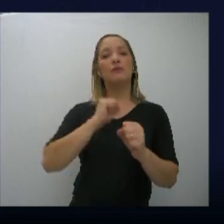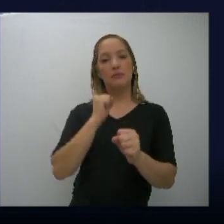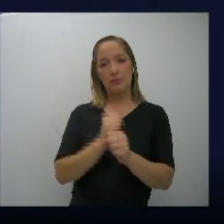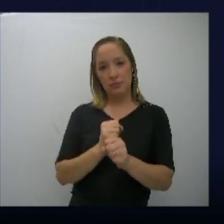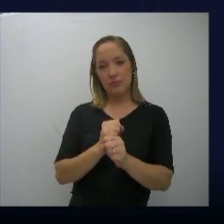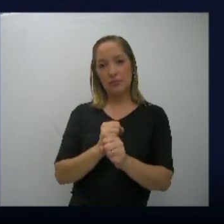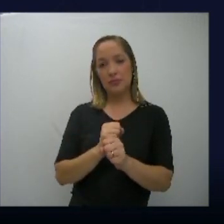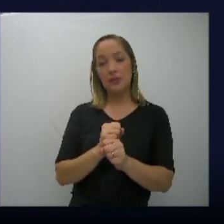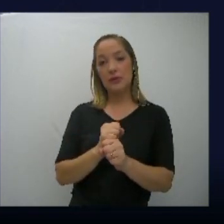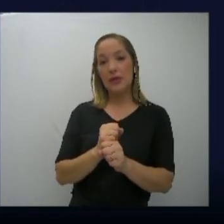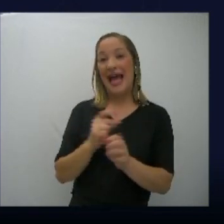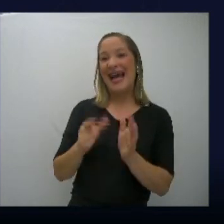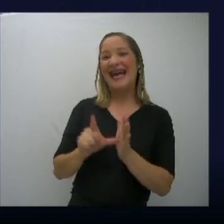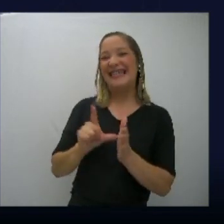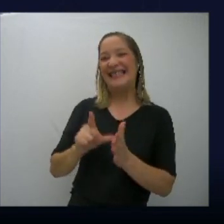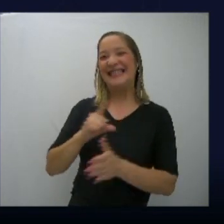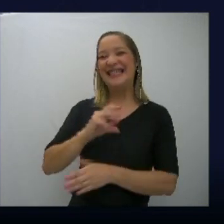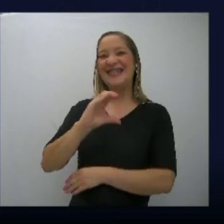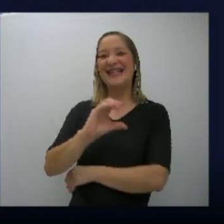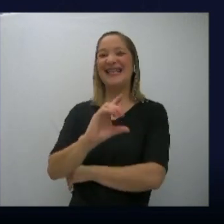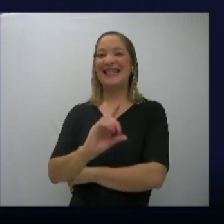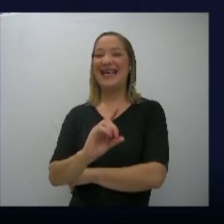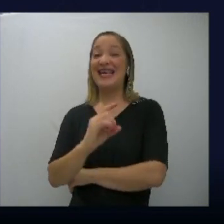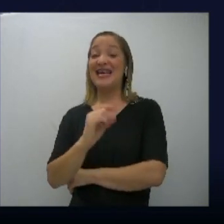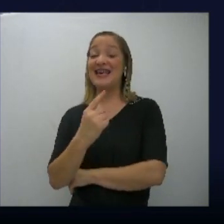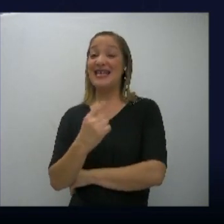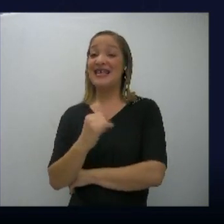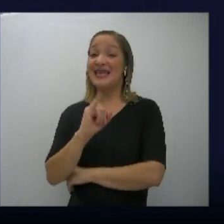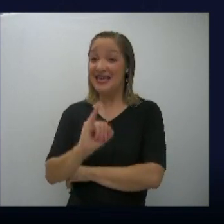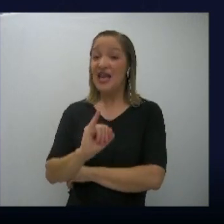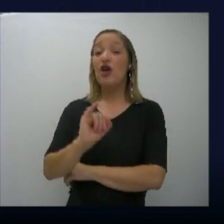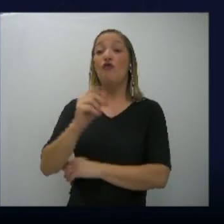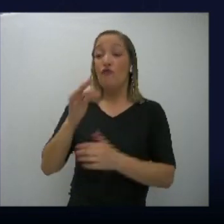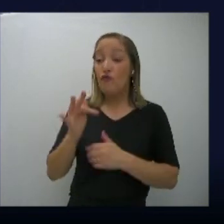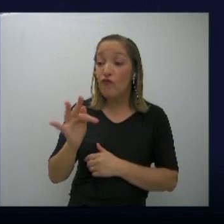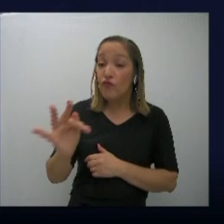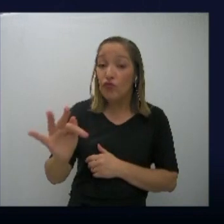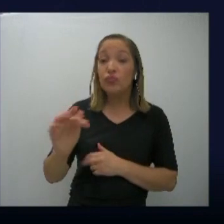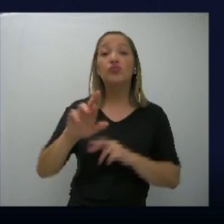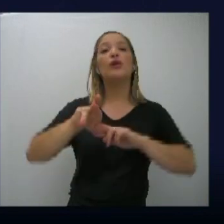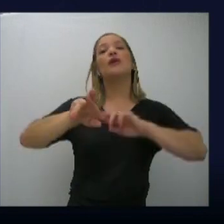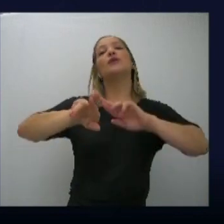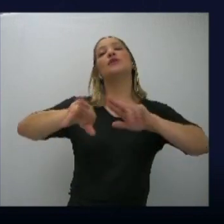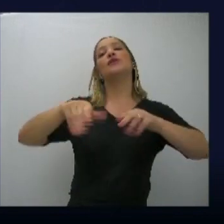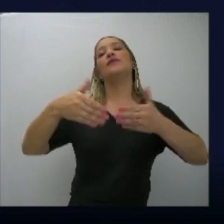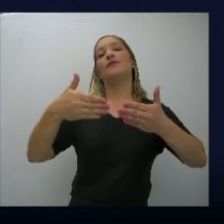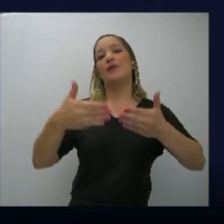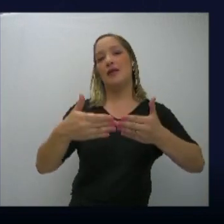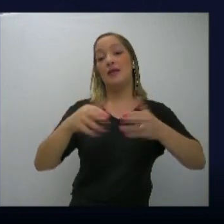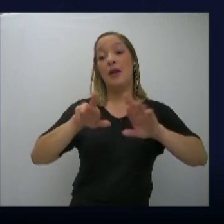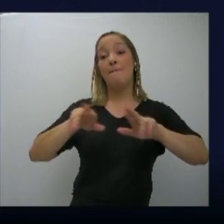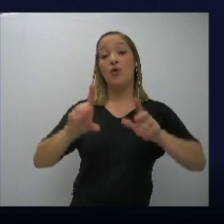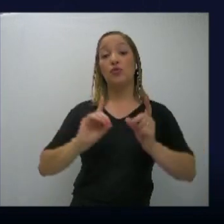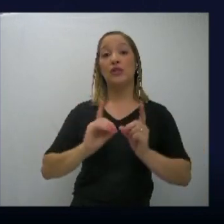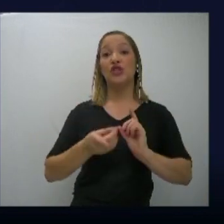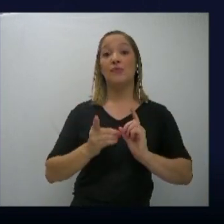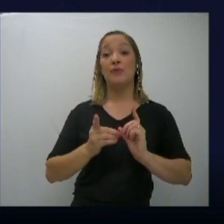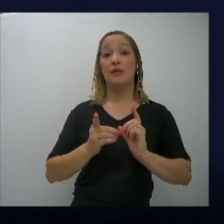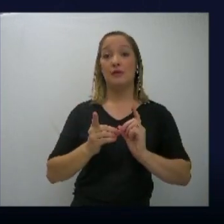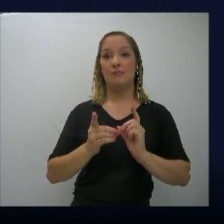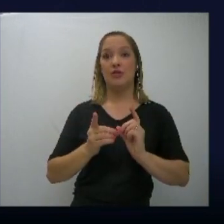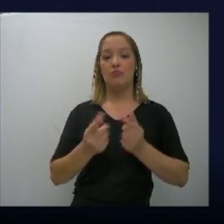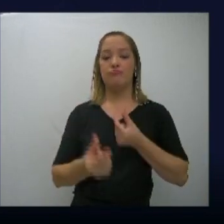gente tinha um seria no futuro é diferente então eu sou Isso muda toda a dinâmica de fluxo de capital e